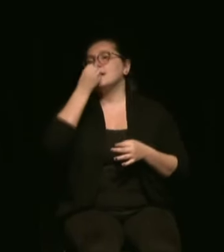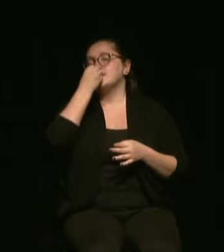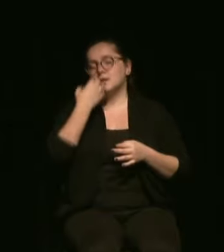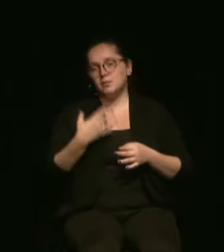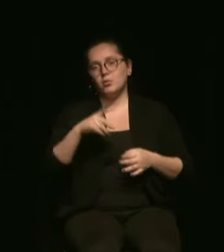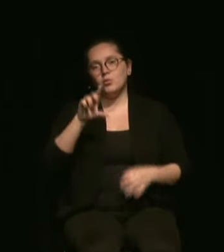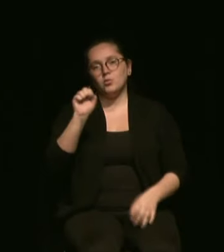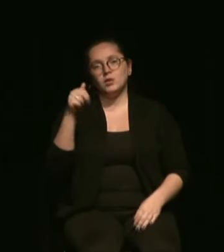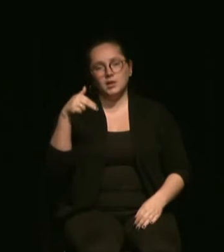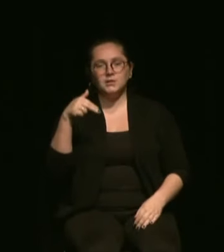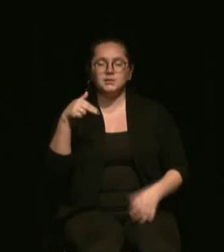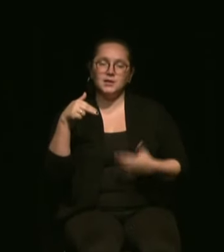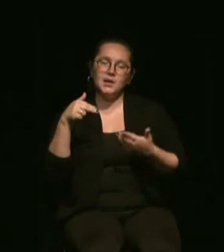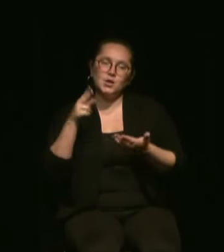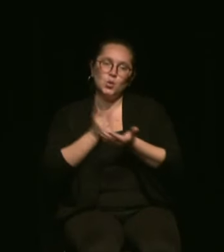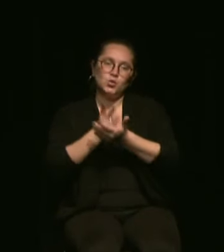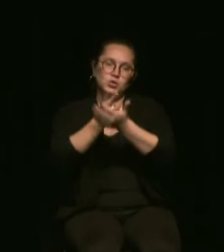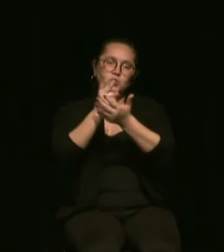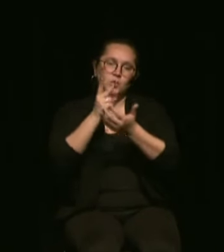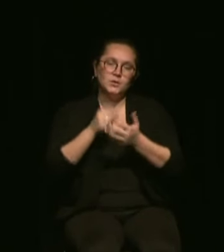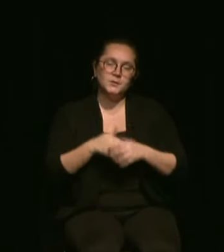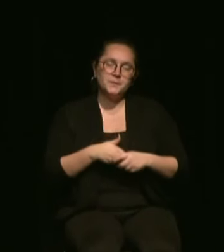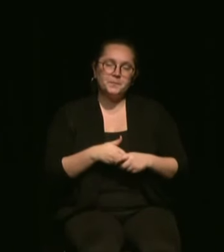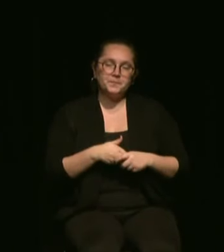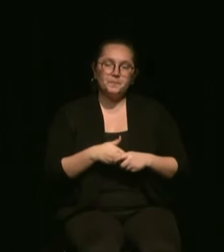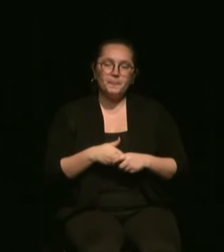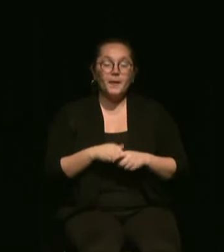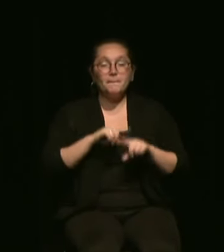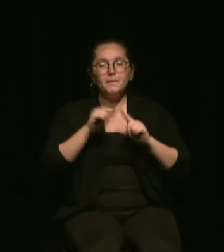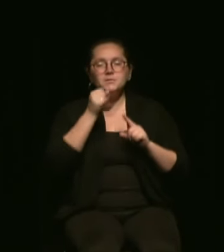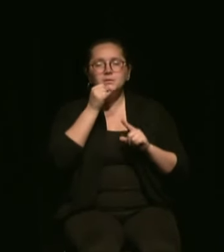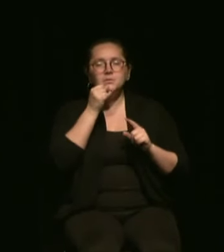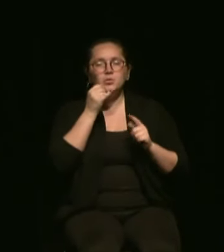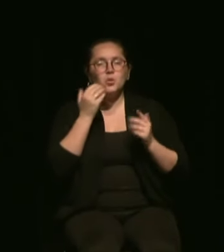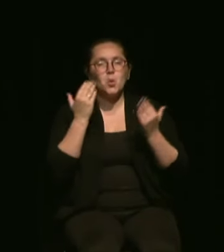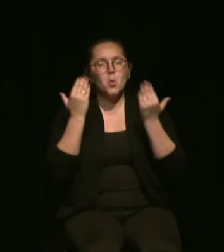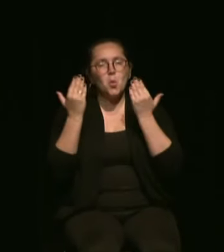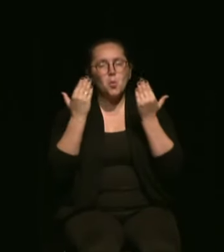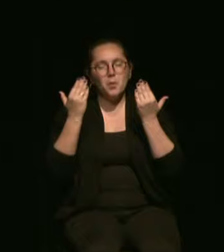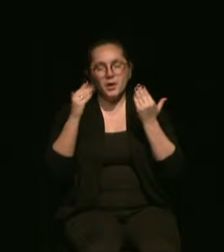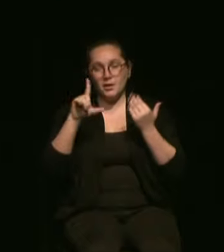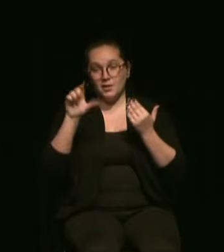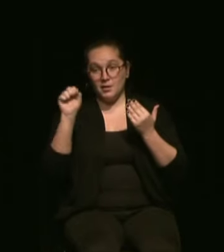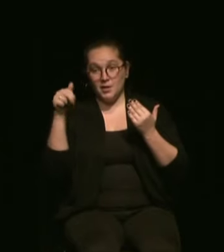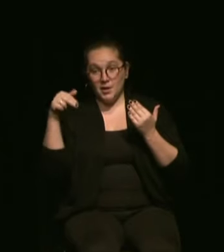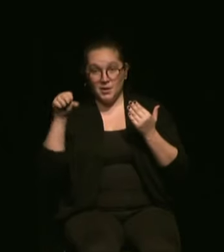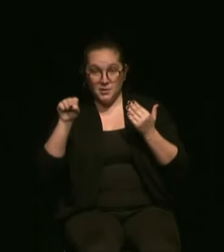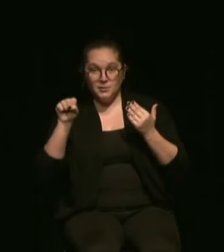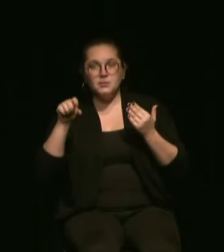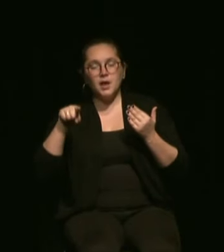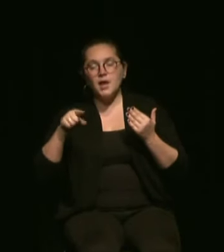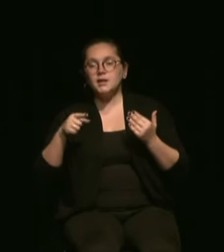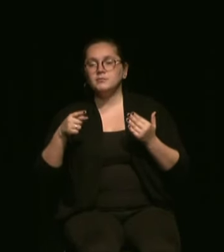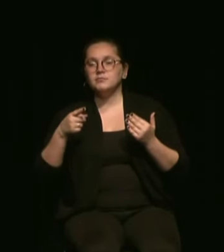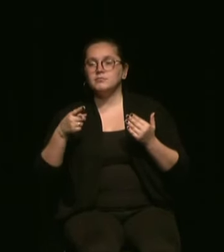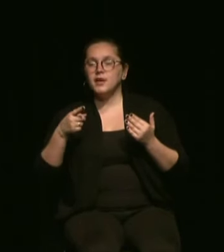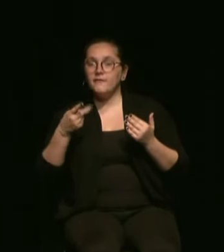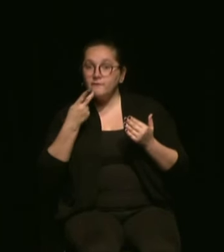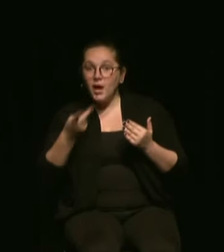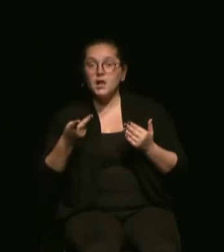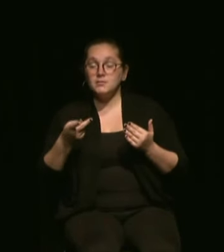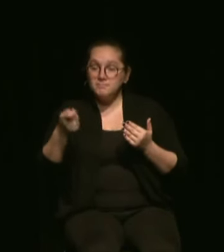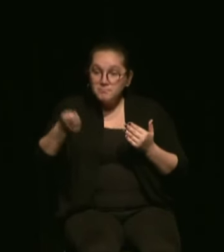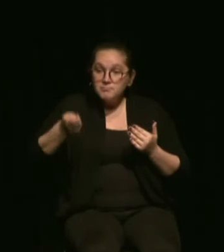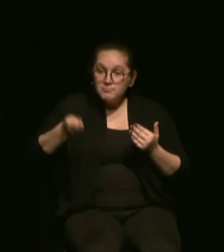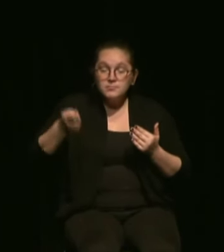Lanzmann insistiu. Não dá para comparar, por exemplo, o Lanzmann insistir para que o Bomba dê